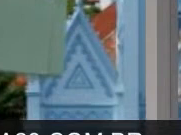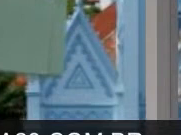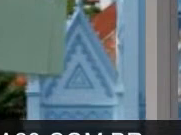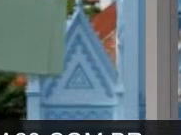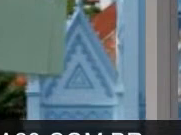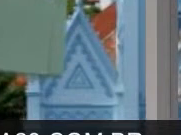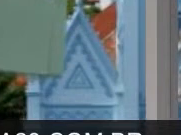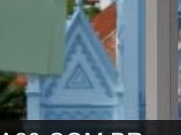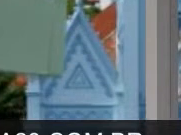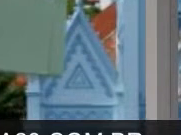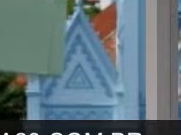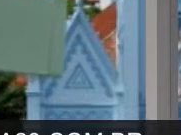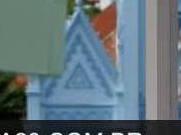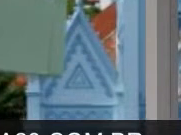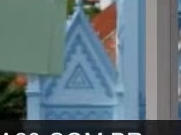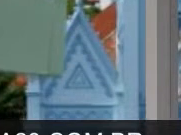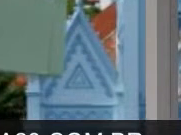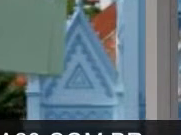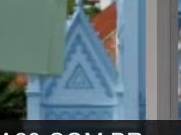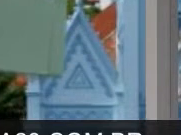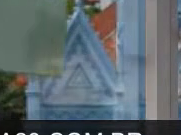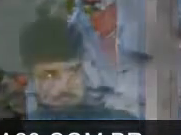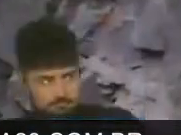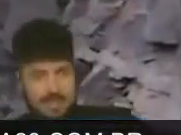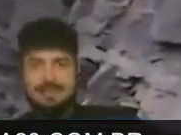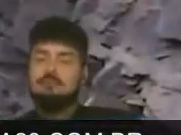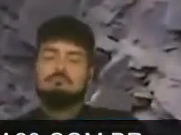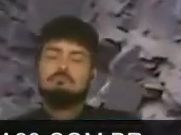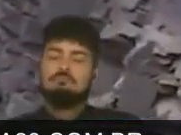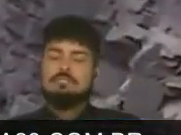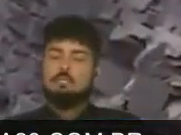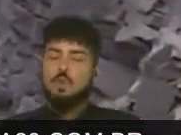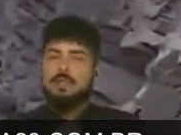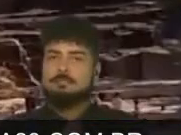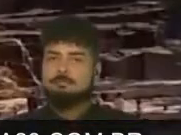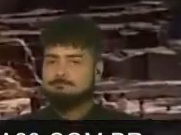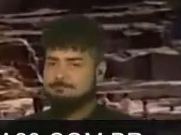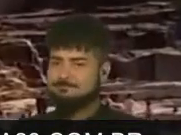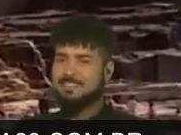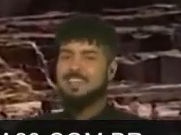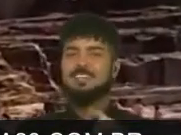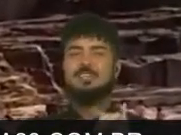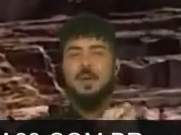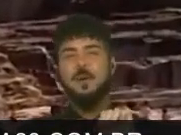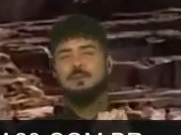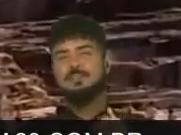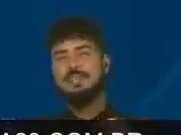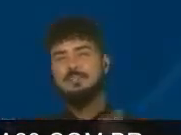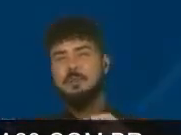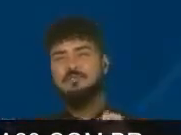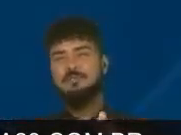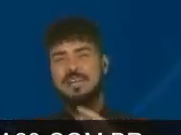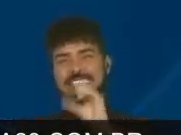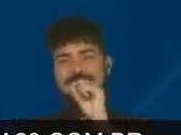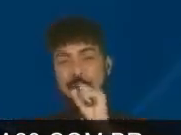turísticos atrativos aqui da nossa região. Tudo ia bem no dia 8 de janeiro de 2022, um sábado, até